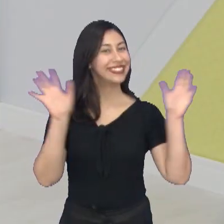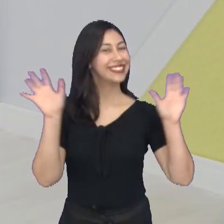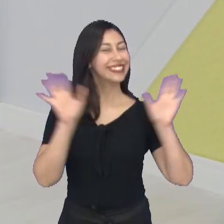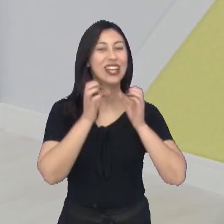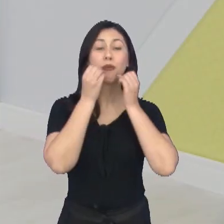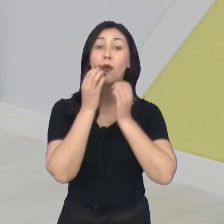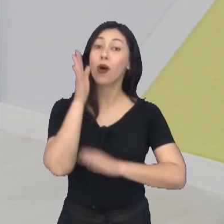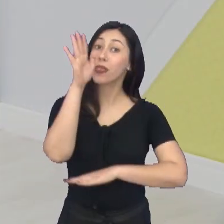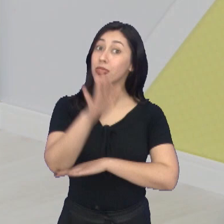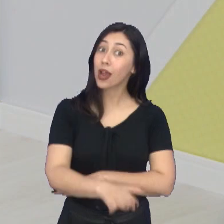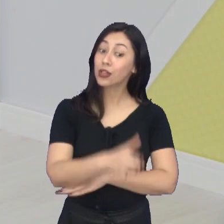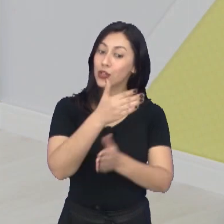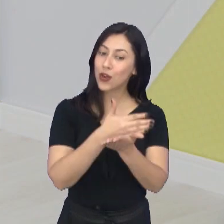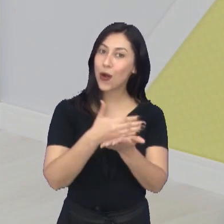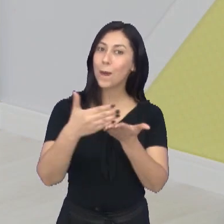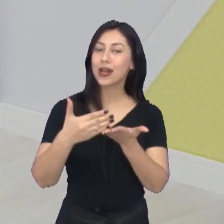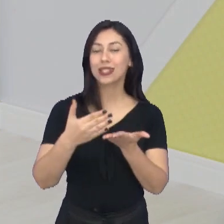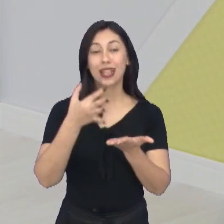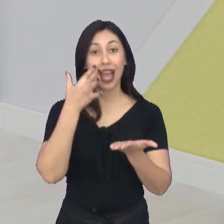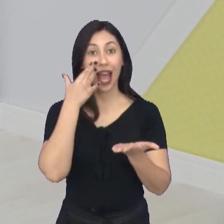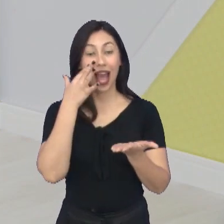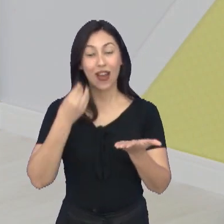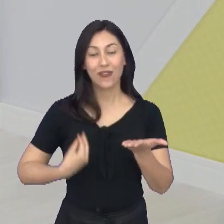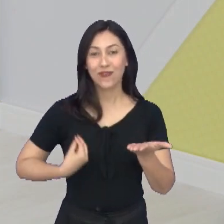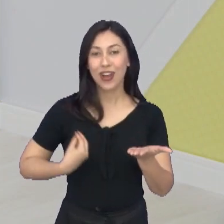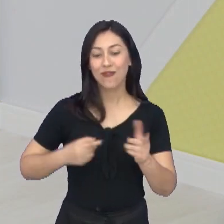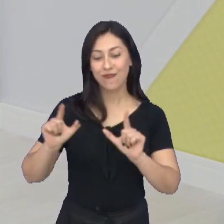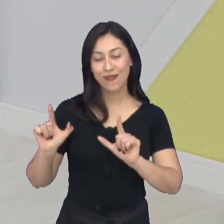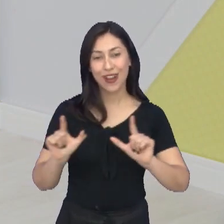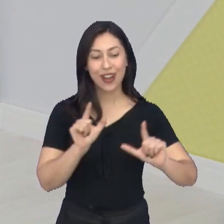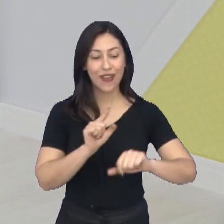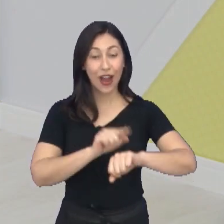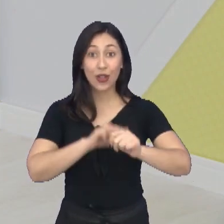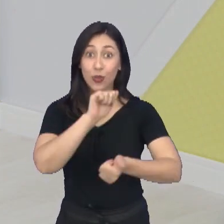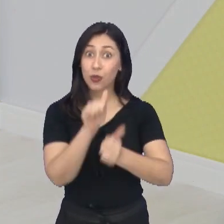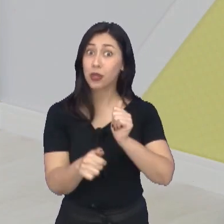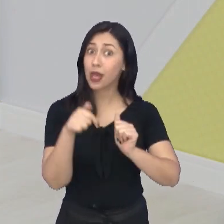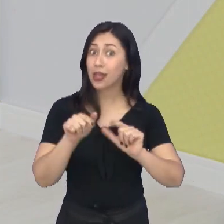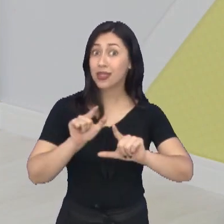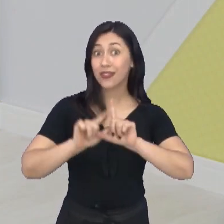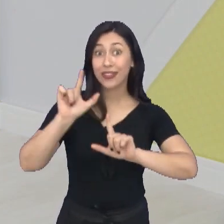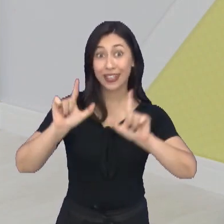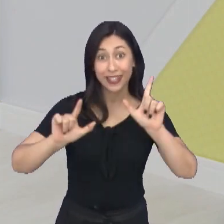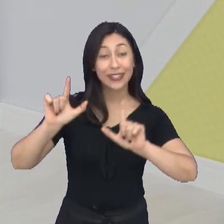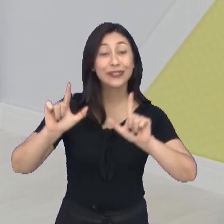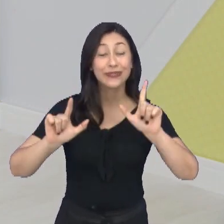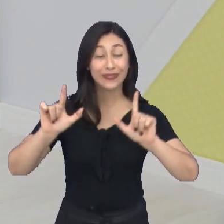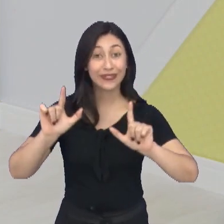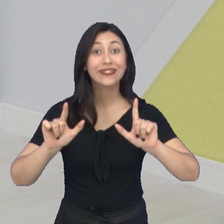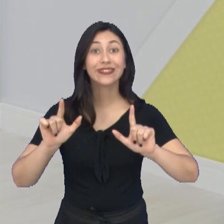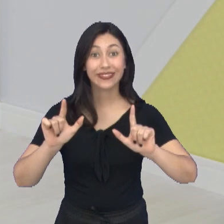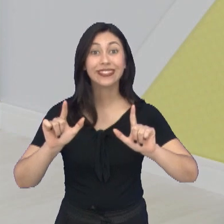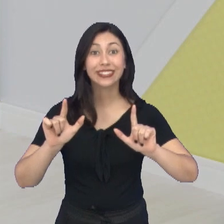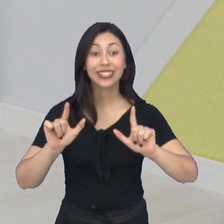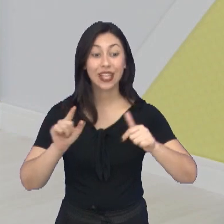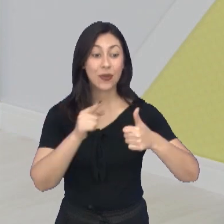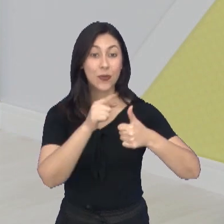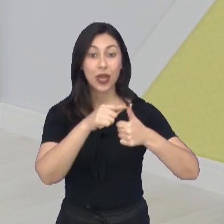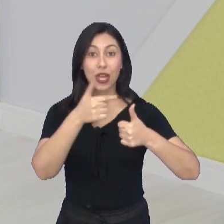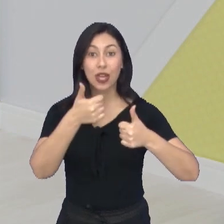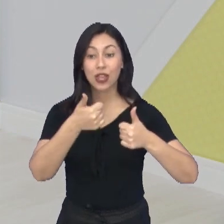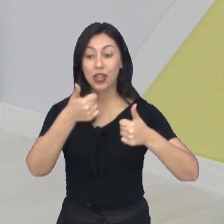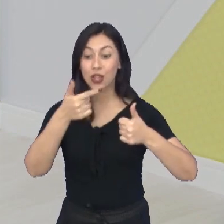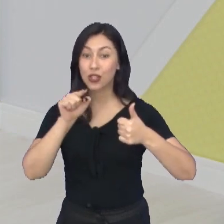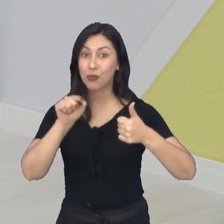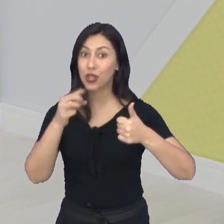boa tarde para você. Está começando o Ao Vivaço, o programa Hora do Esporte, aqui na tela da TV Câmara de São José dos Campos, pelo canal